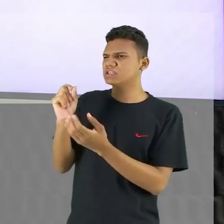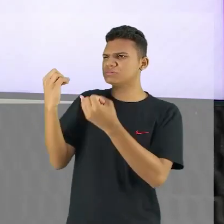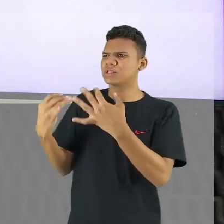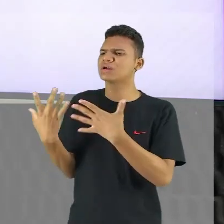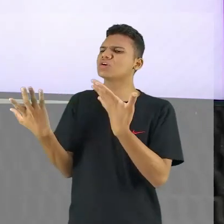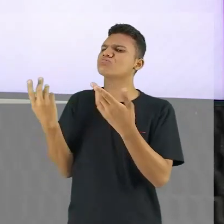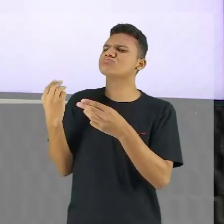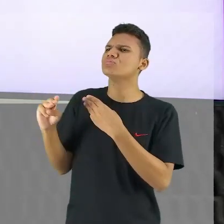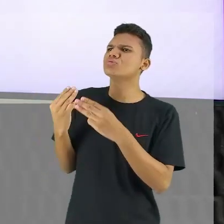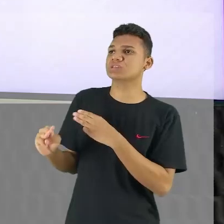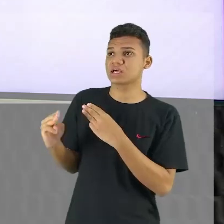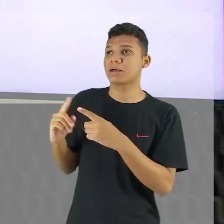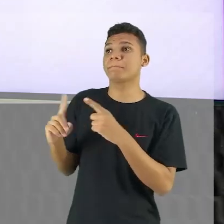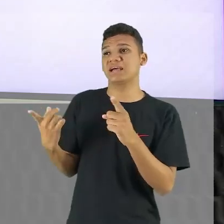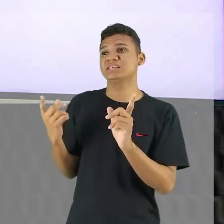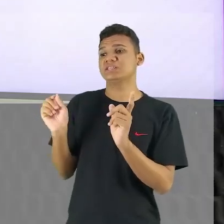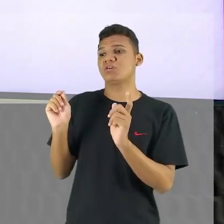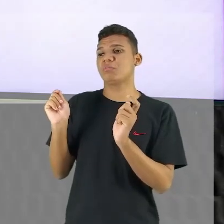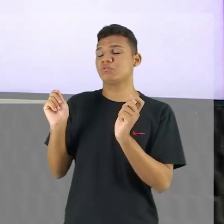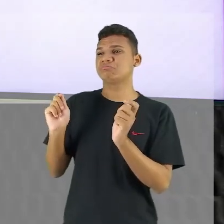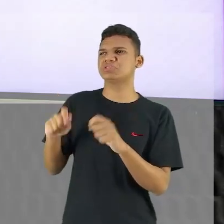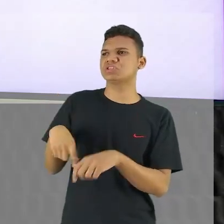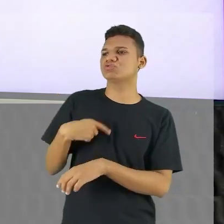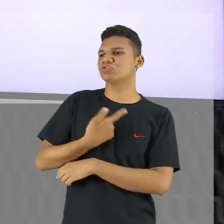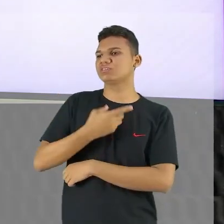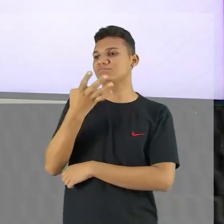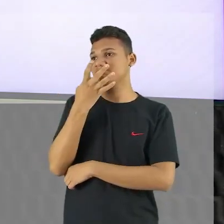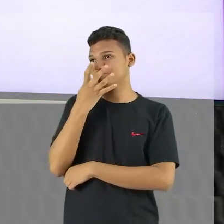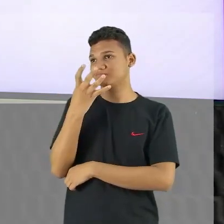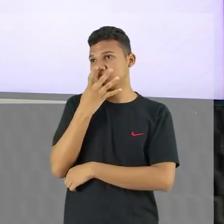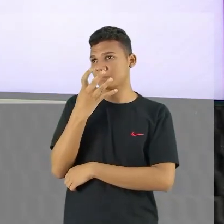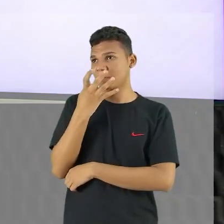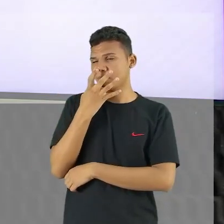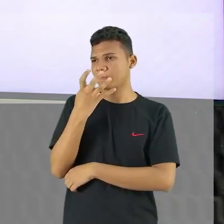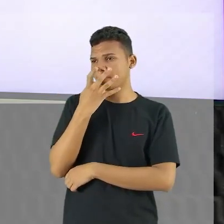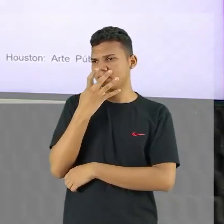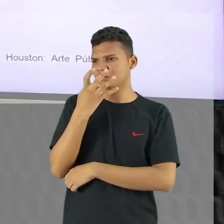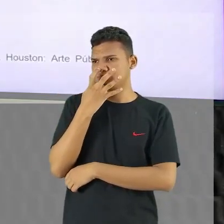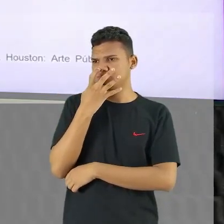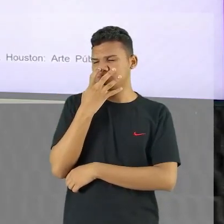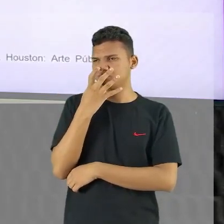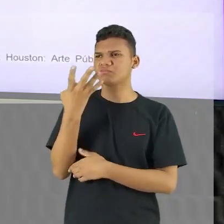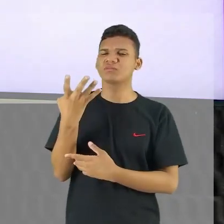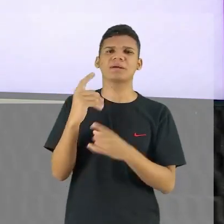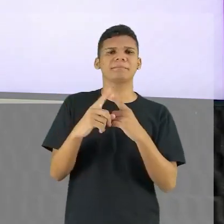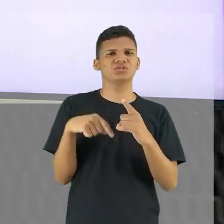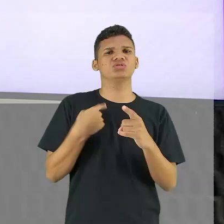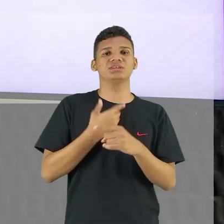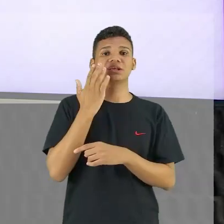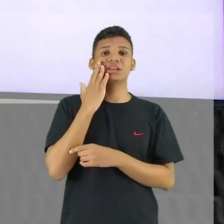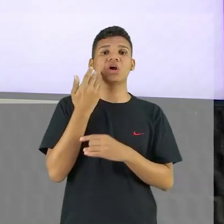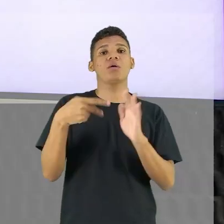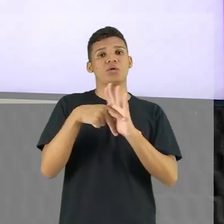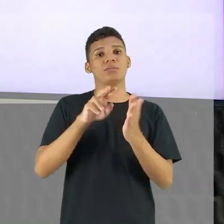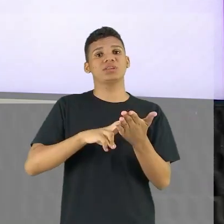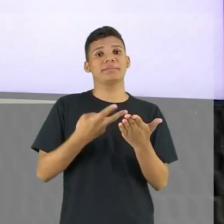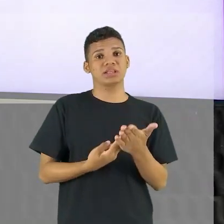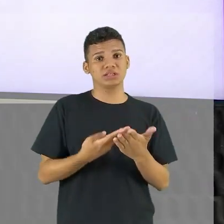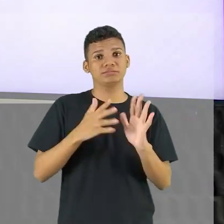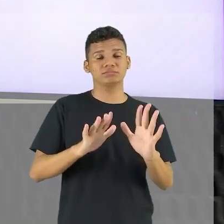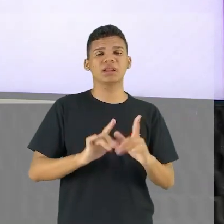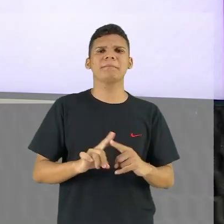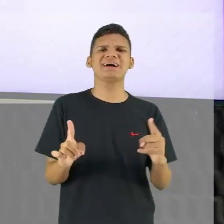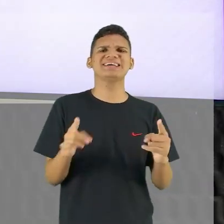música, né? Então, é uma possibilidade que você tem que analisar o contexto para chegar a essa interpretação. Então,